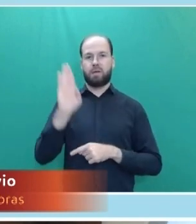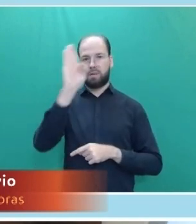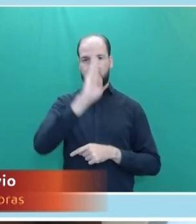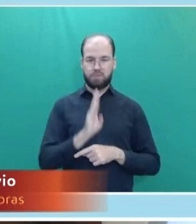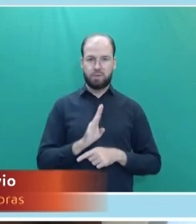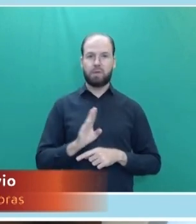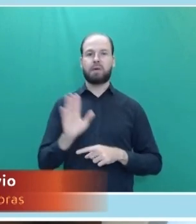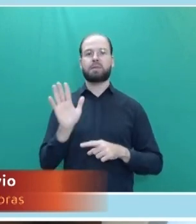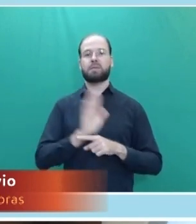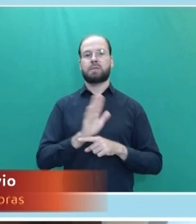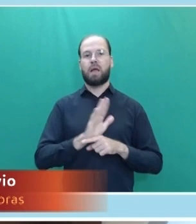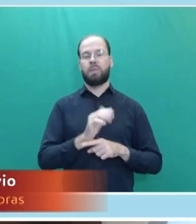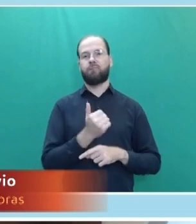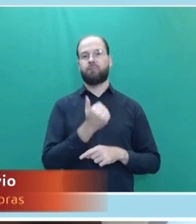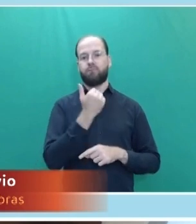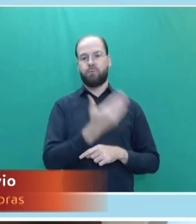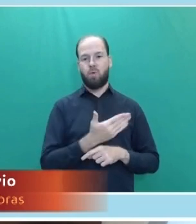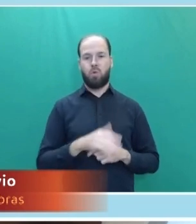cinema estrangeiro.